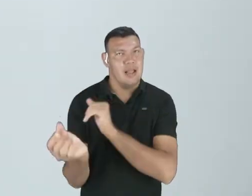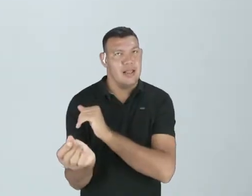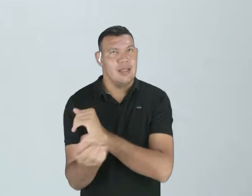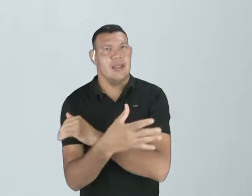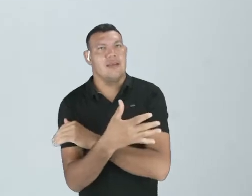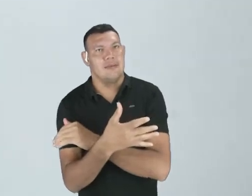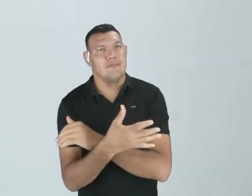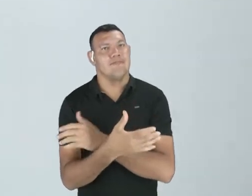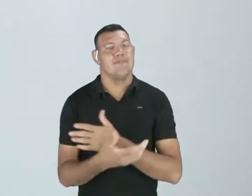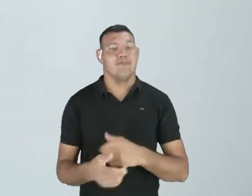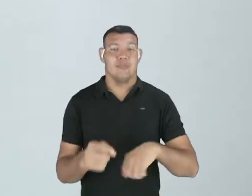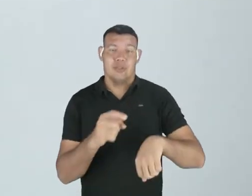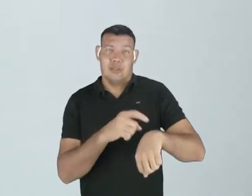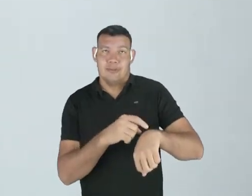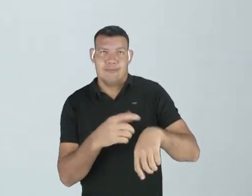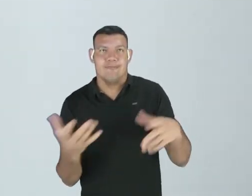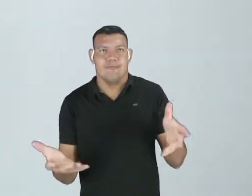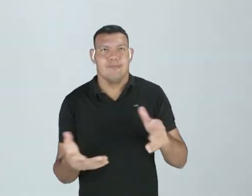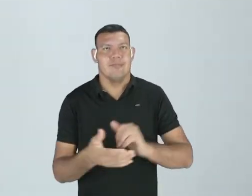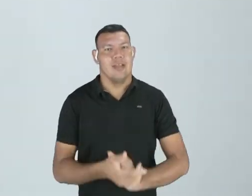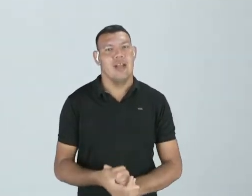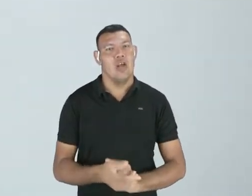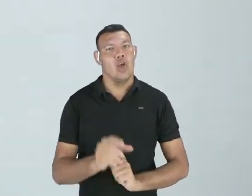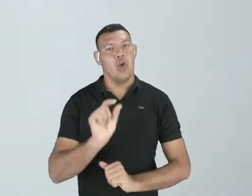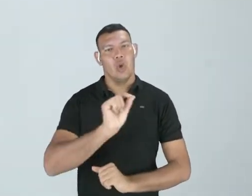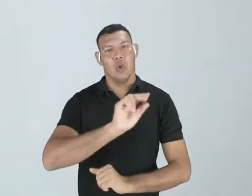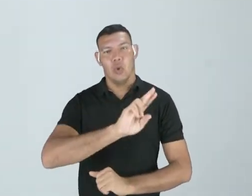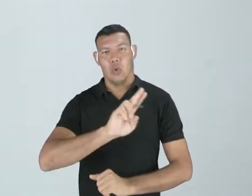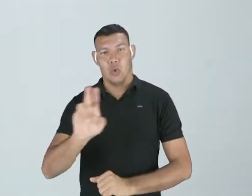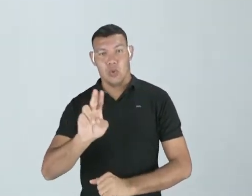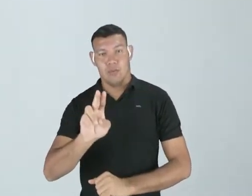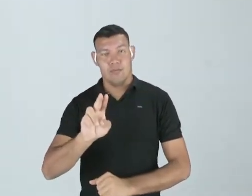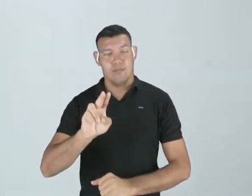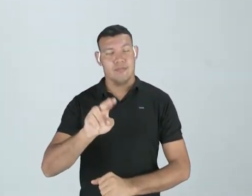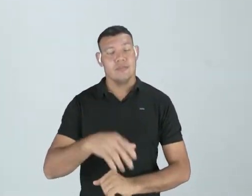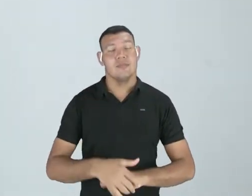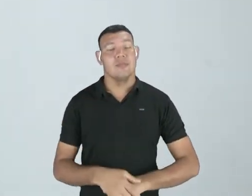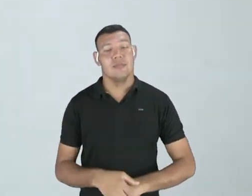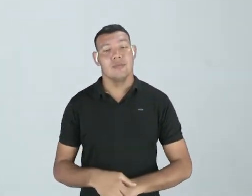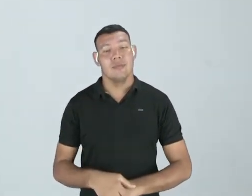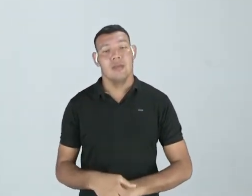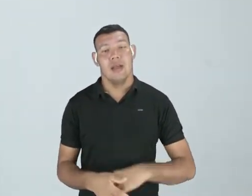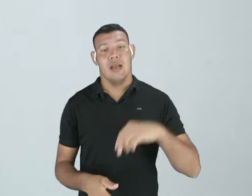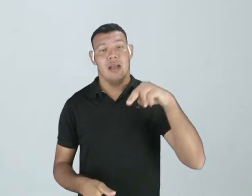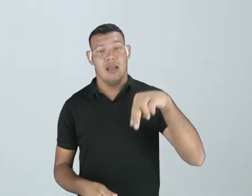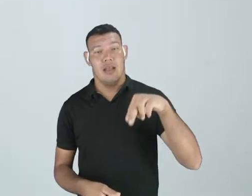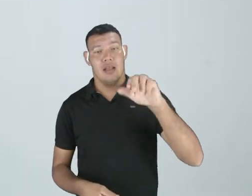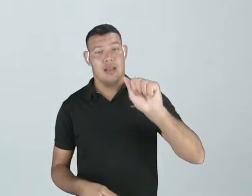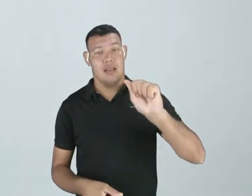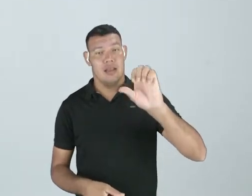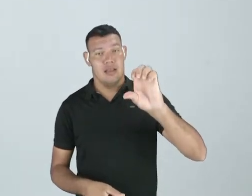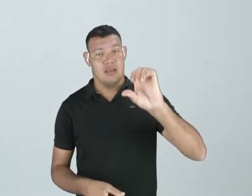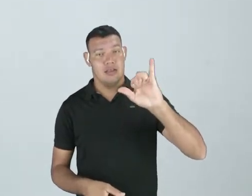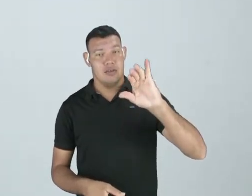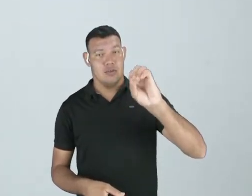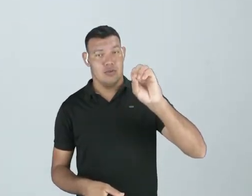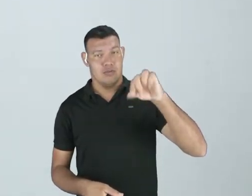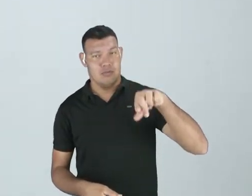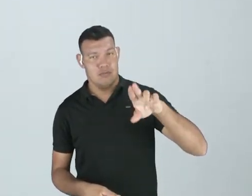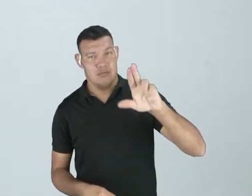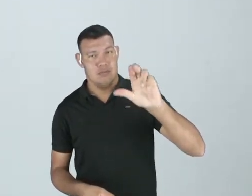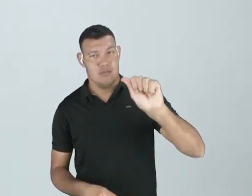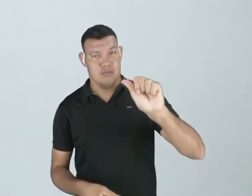professor, tantoísmo, liberalismo, capitalismo, socialismo, nacionalismo, o que essas coisas